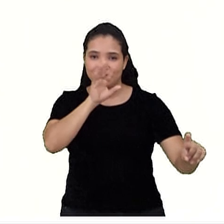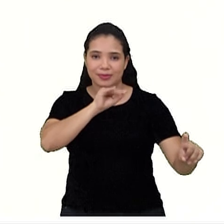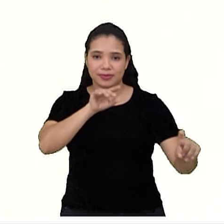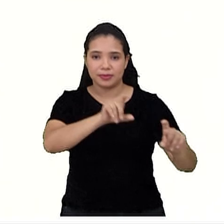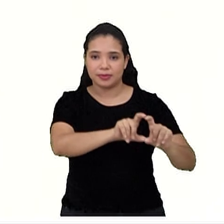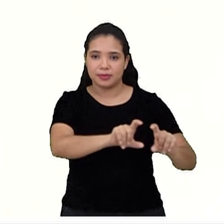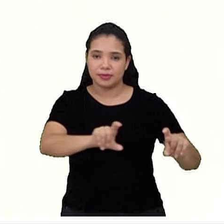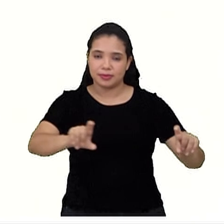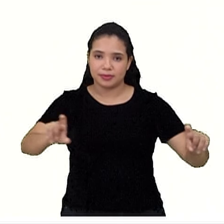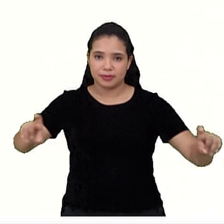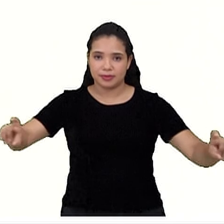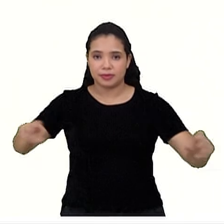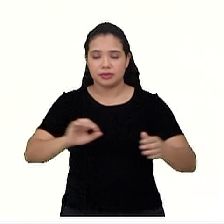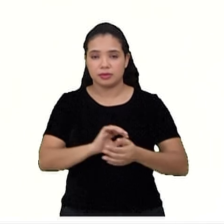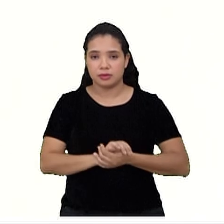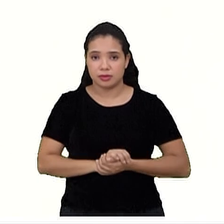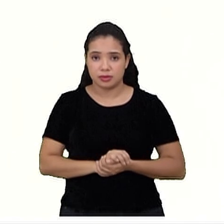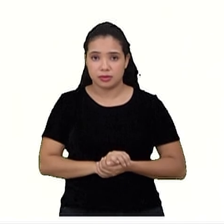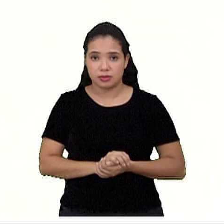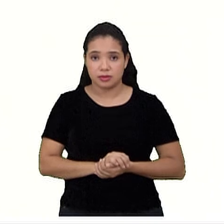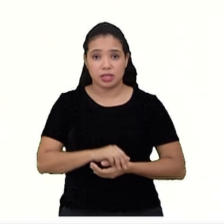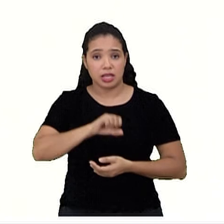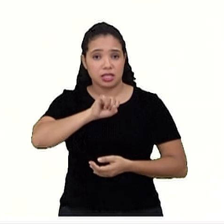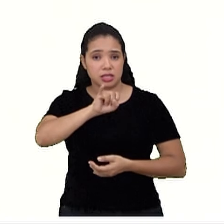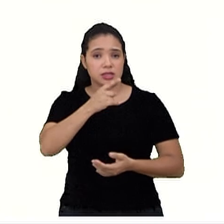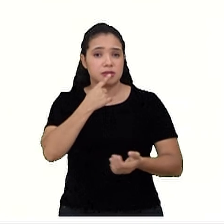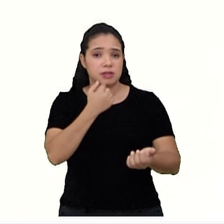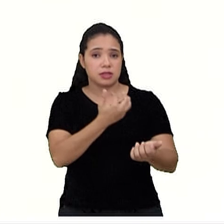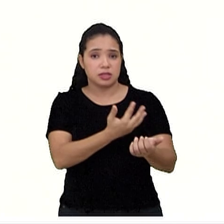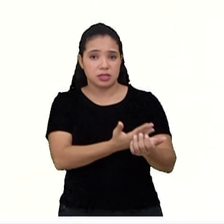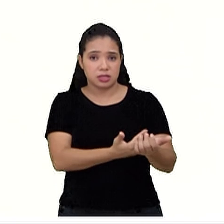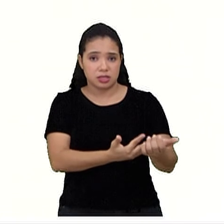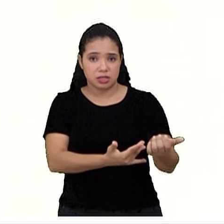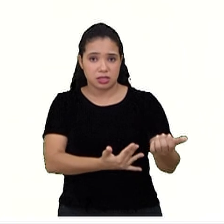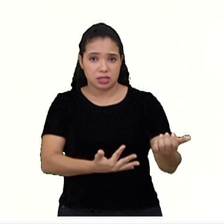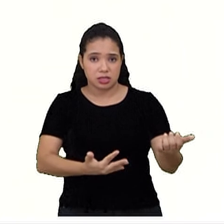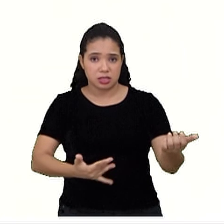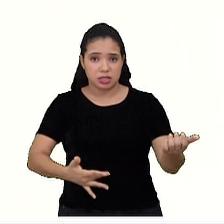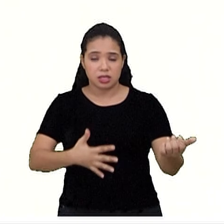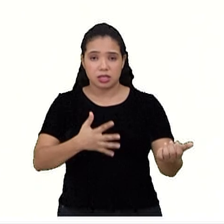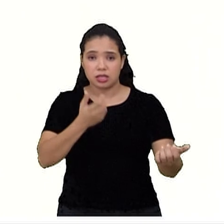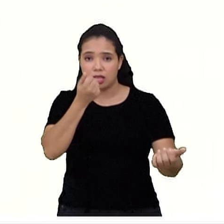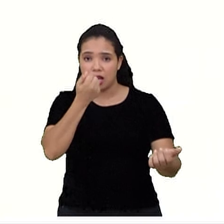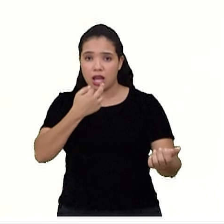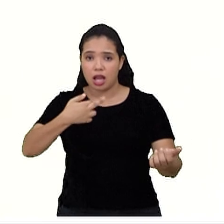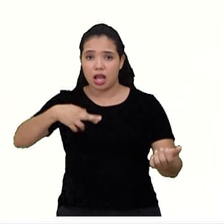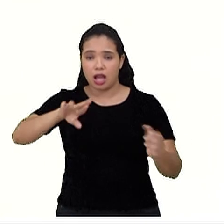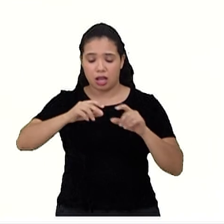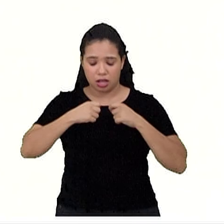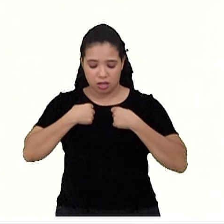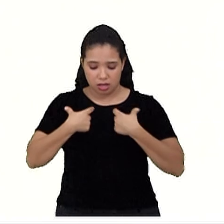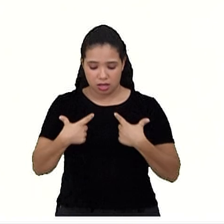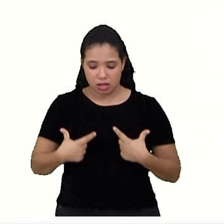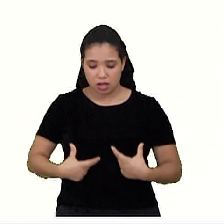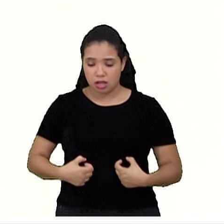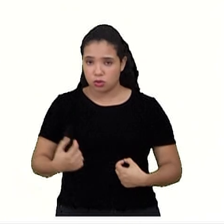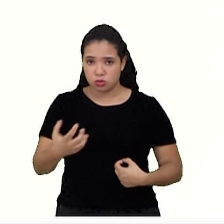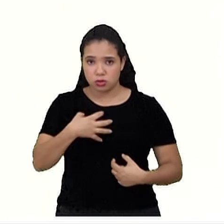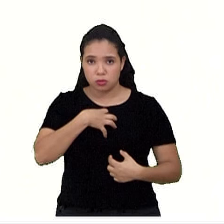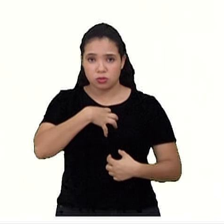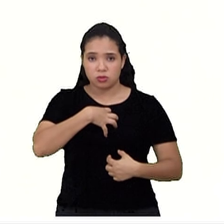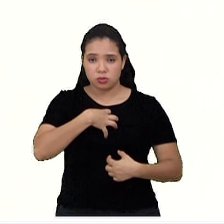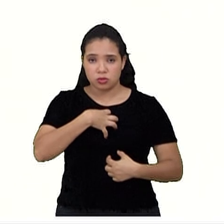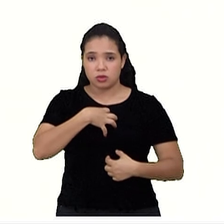sick. Se o sangue, né, não receber oxigênio nos pulmões, você vai ficar